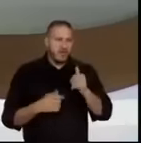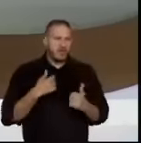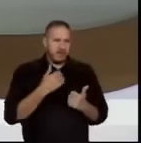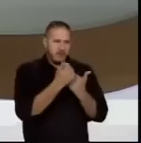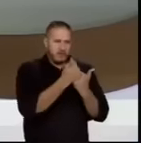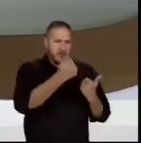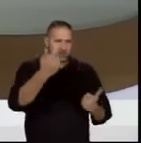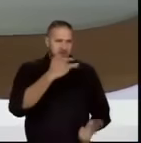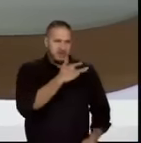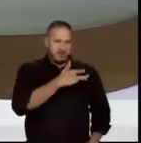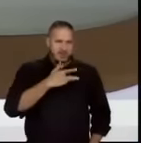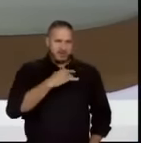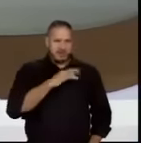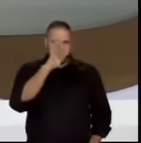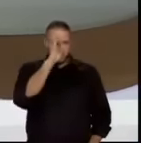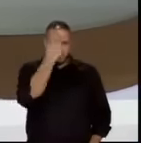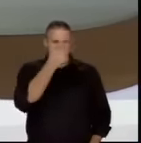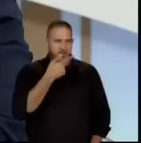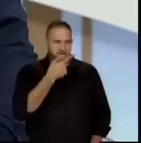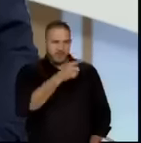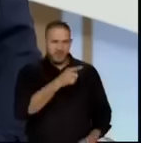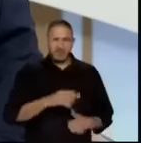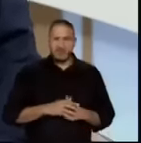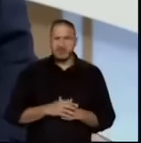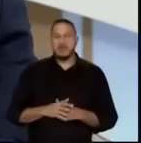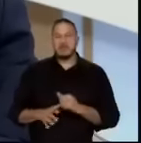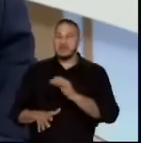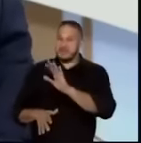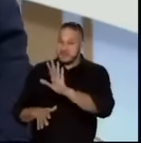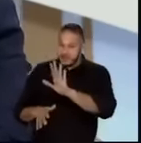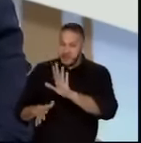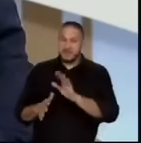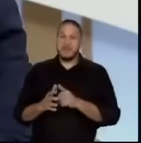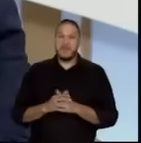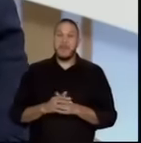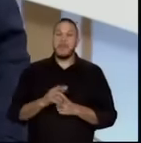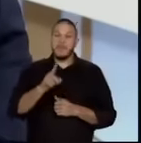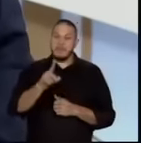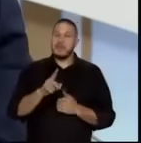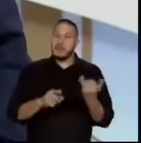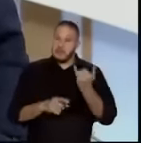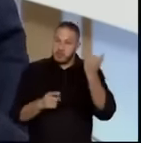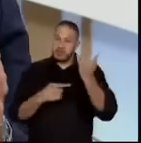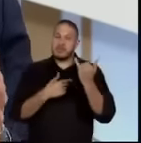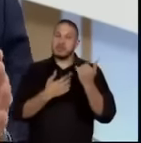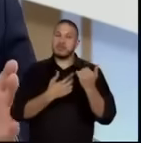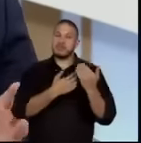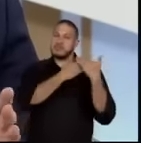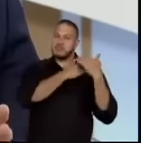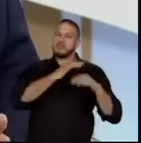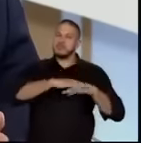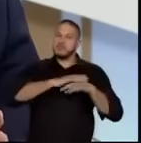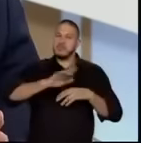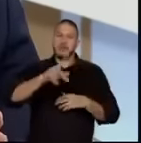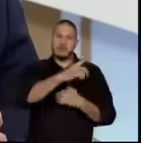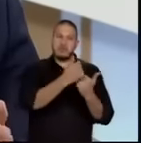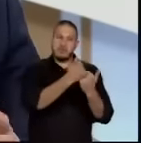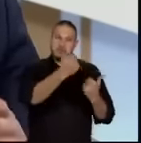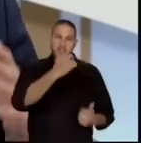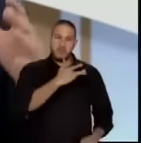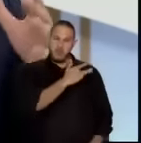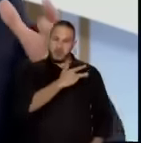Lorenzoni e pedir para ele rever o posicionamento dele? Veja a importância de papéis distintos. O Onyx é o ministro-chefe da Casa